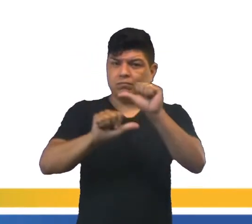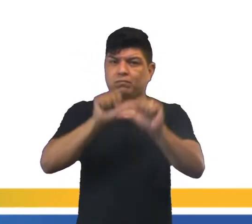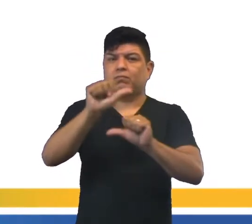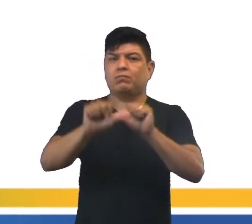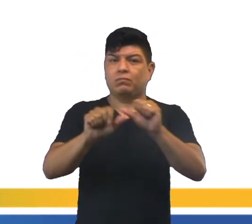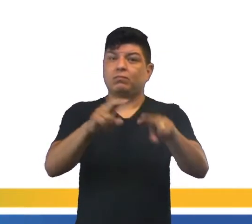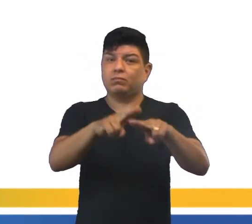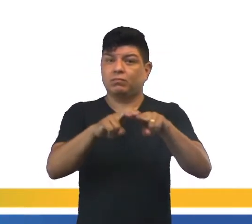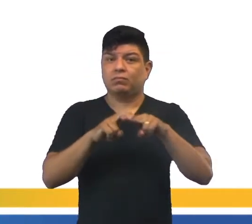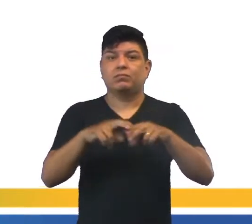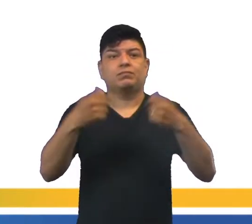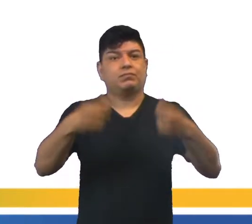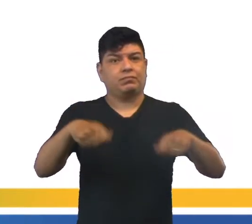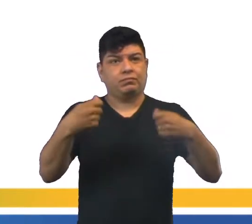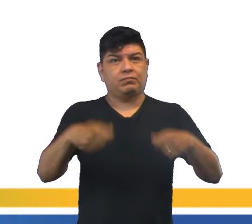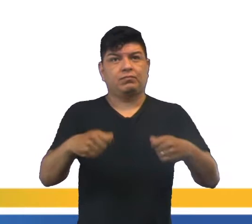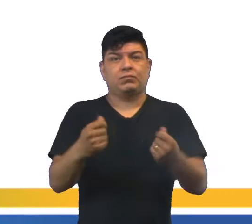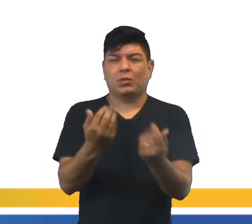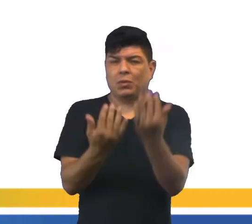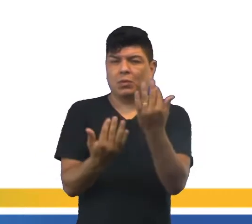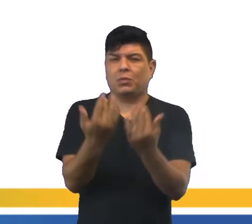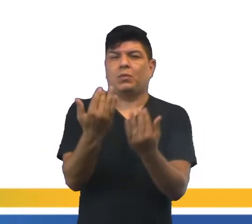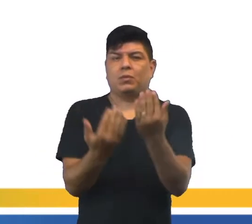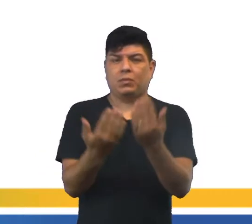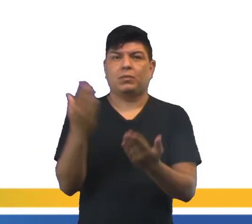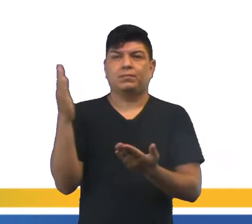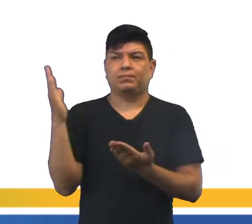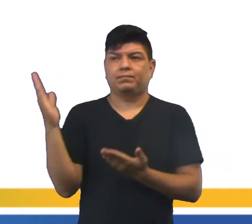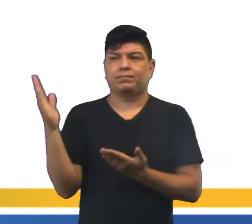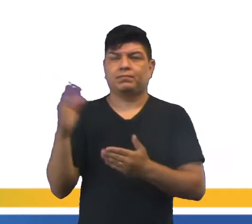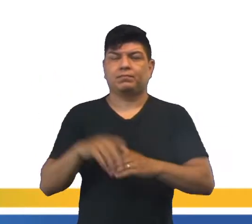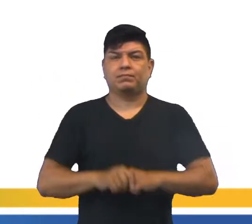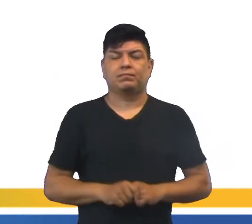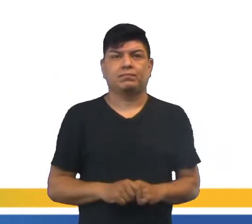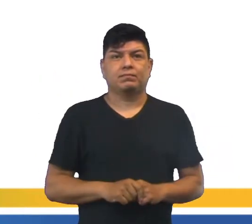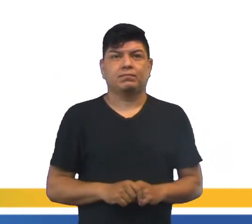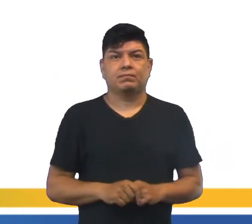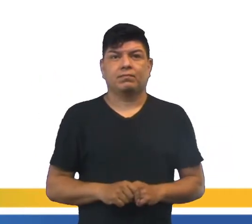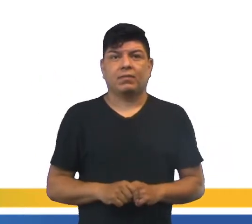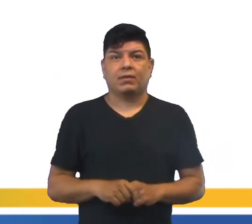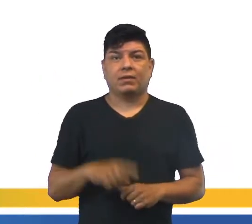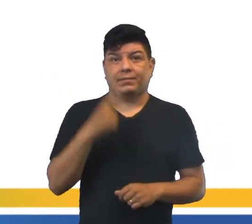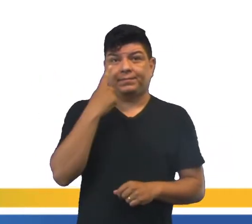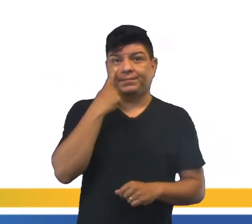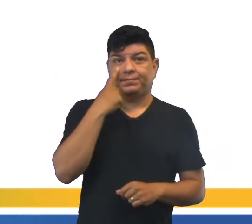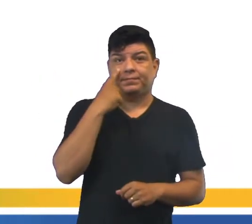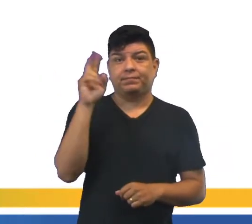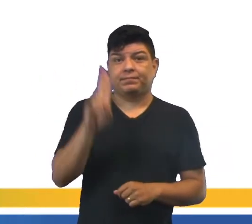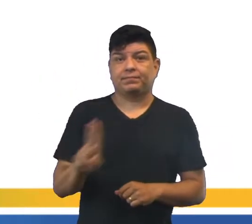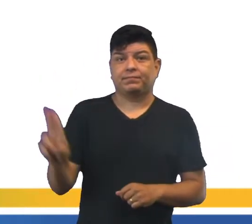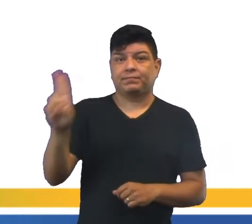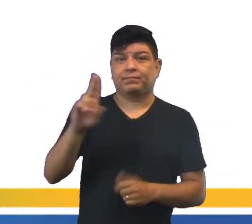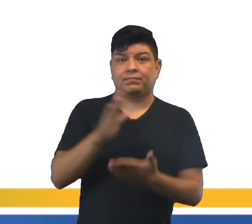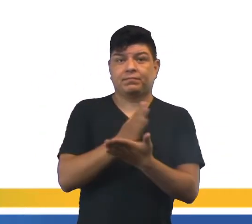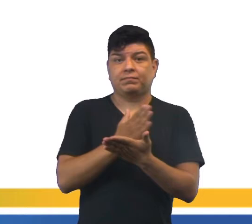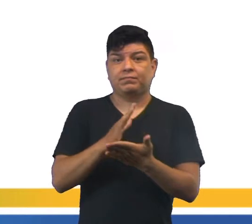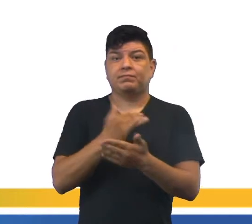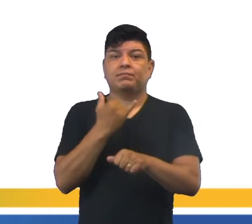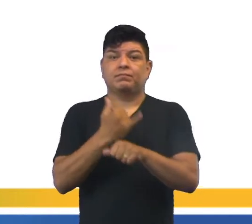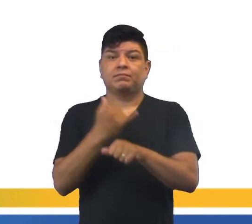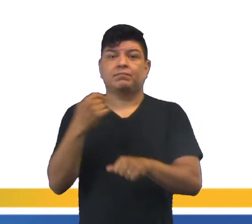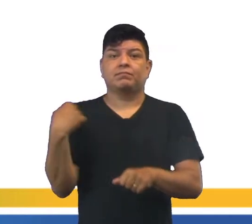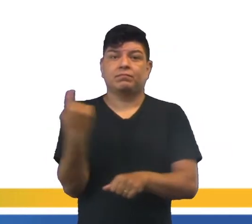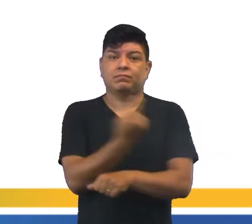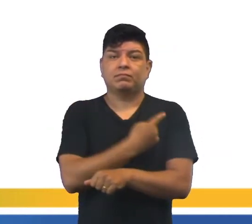então precisa de altas temperaturas. Aqui nós vemos a aplicação de alguns metais no nosso